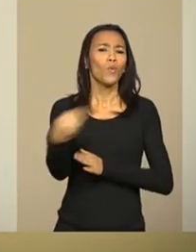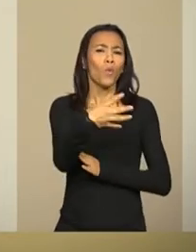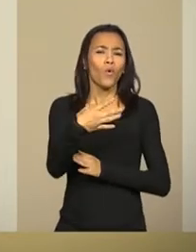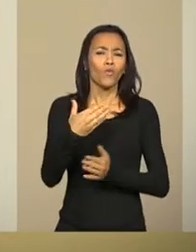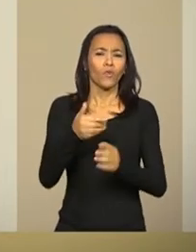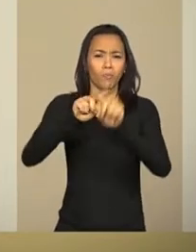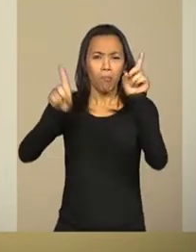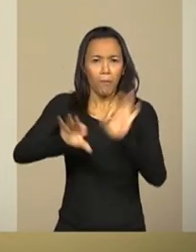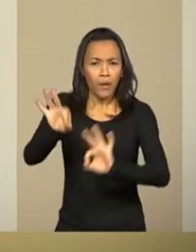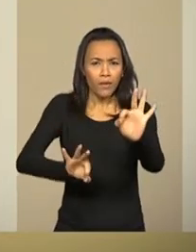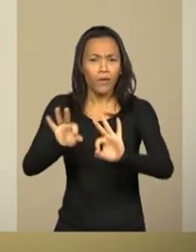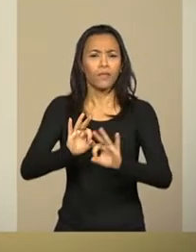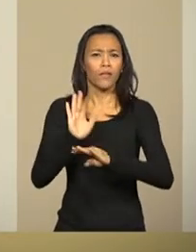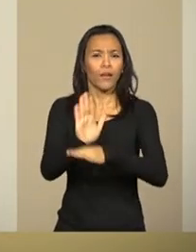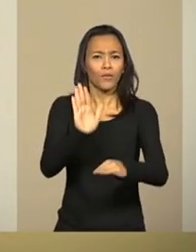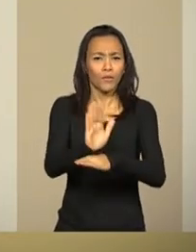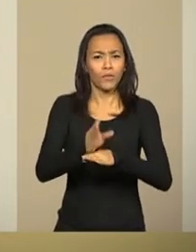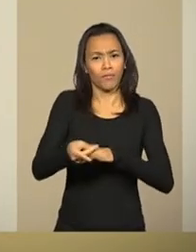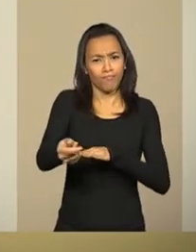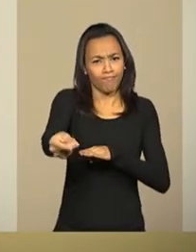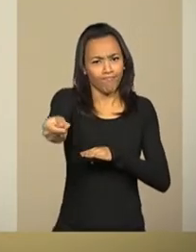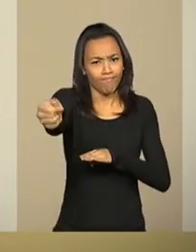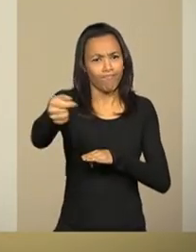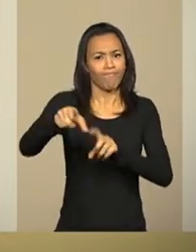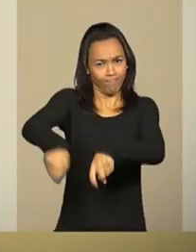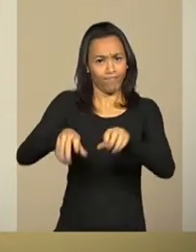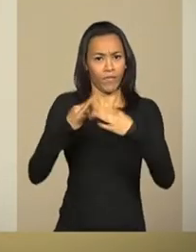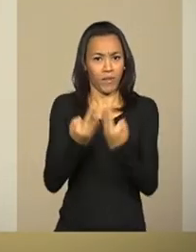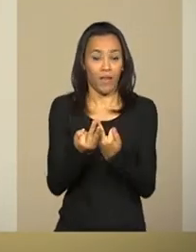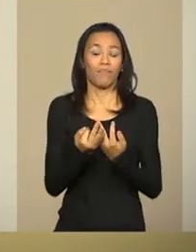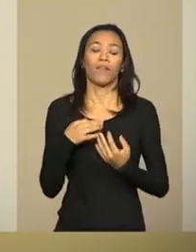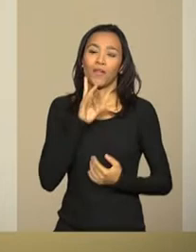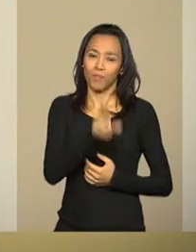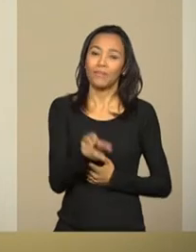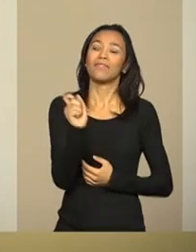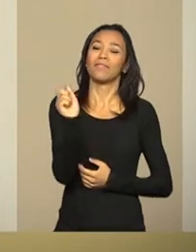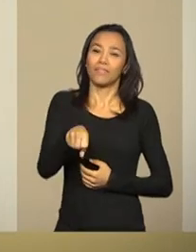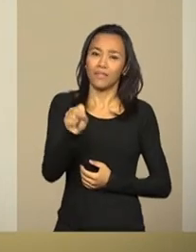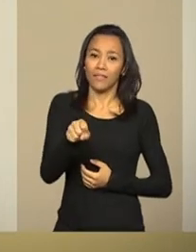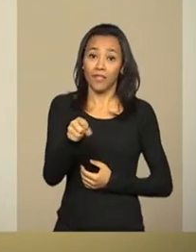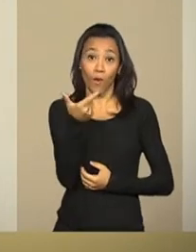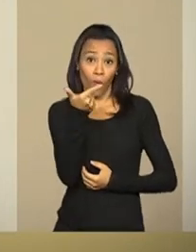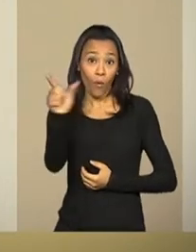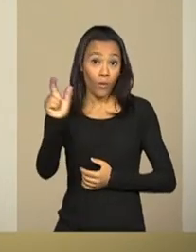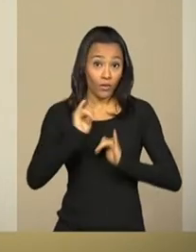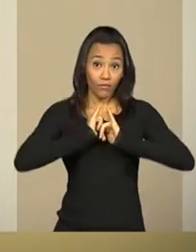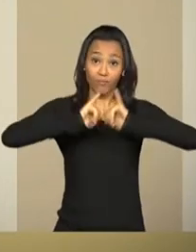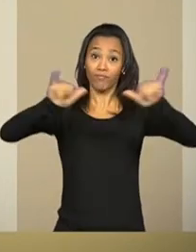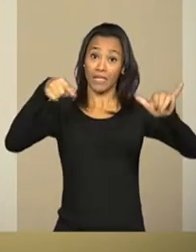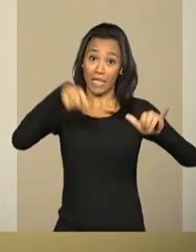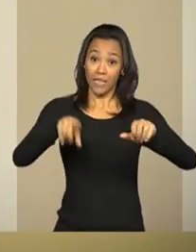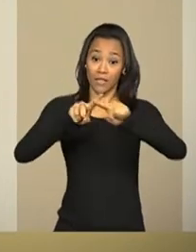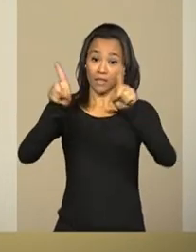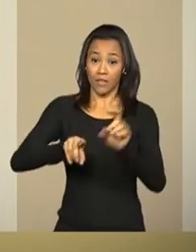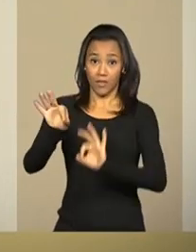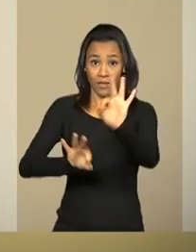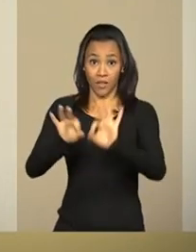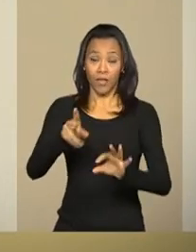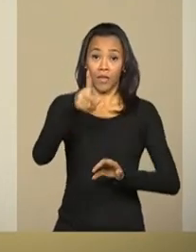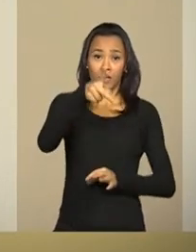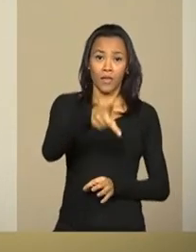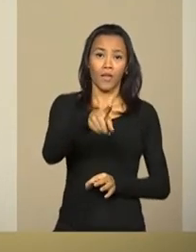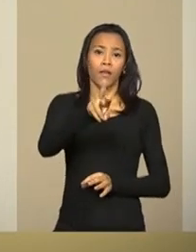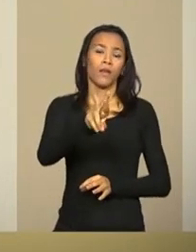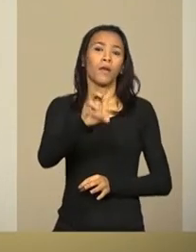incentiva a produção sustentável na agricultura familiar, Presidenta? Com certeza, Luciano. Outra novidade desse plano é o PRONAF,